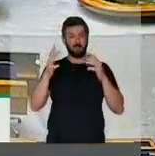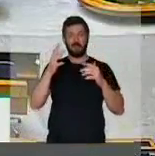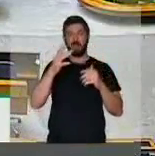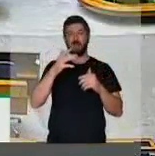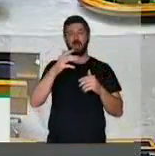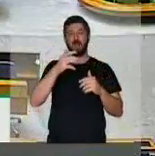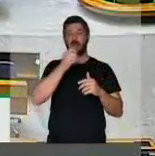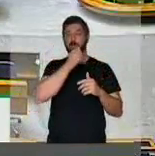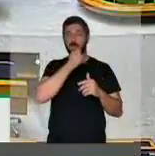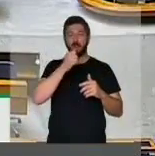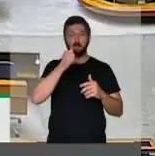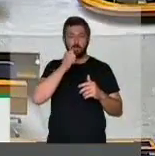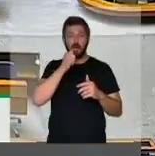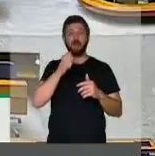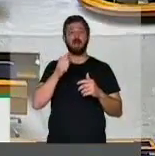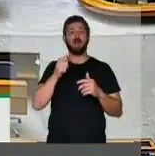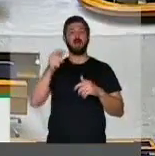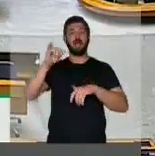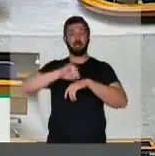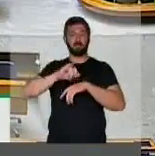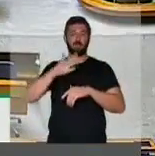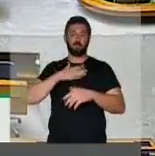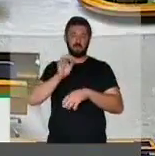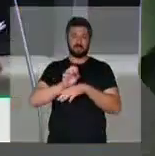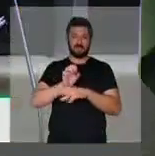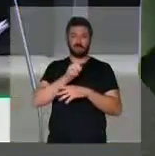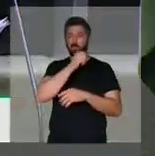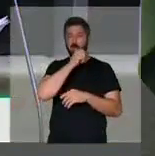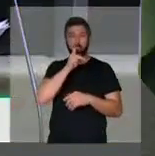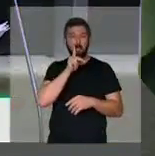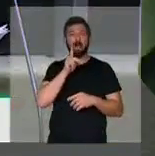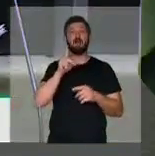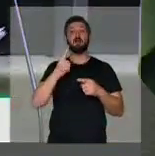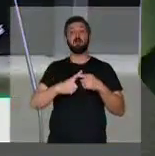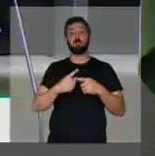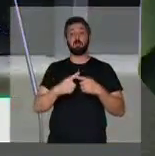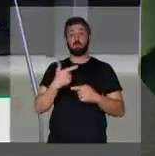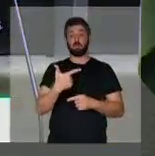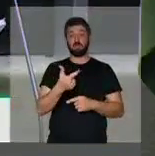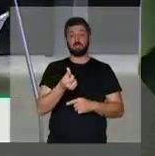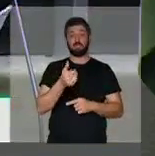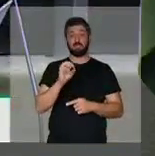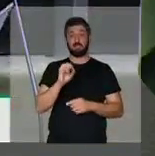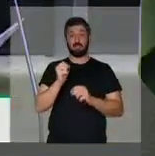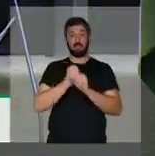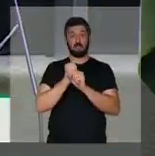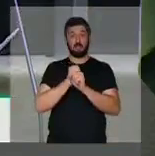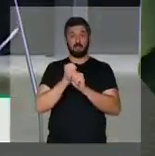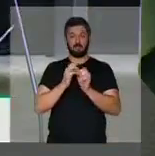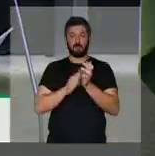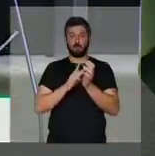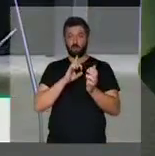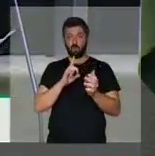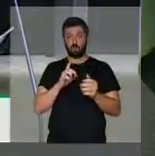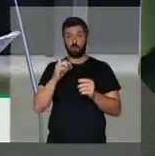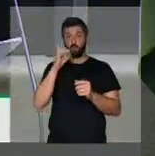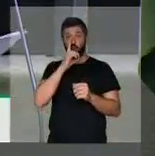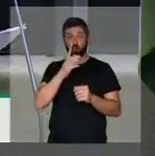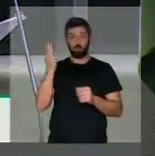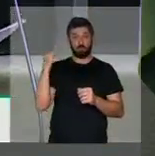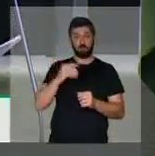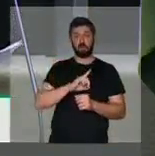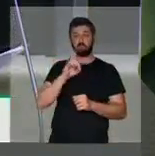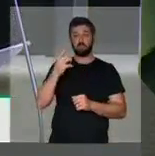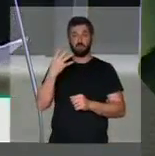do meu estado, cidade onde moro, pelo aniversário de 260 anos comemorados domingo,